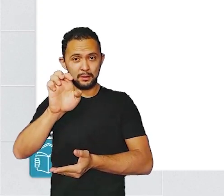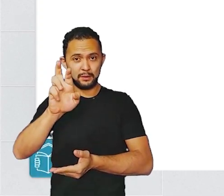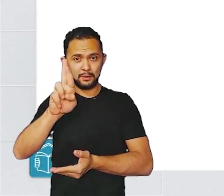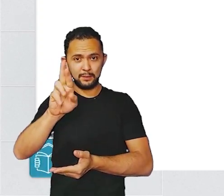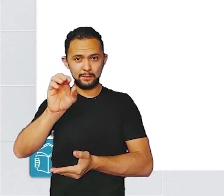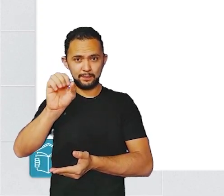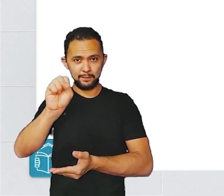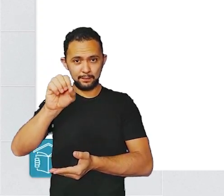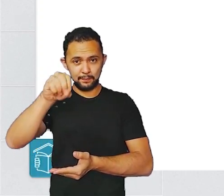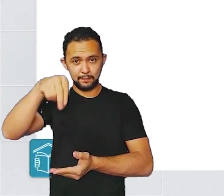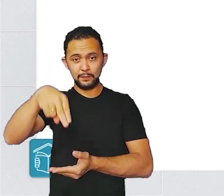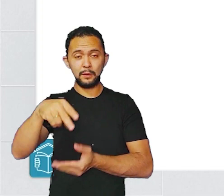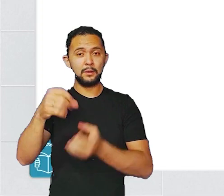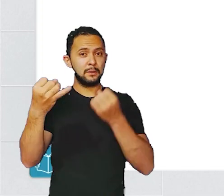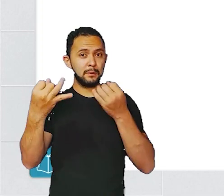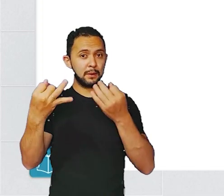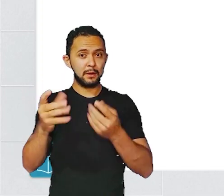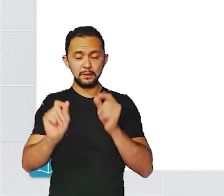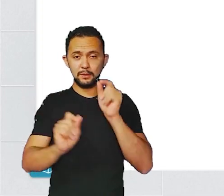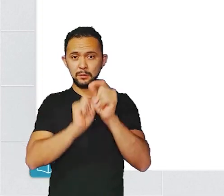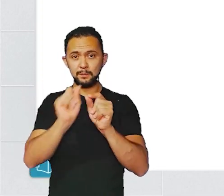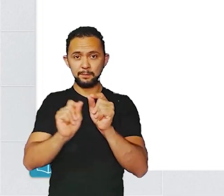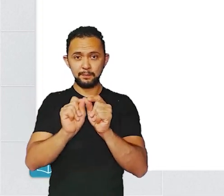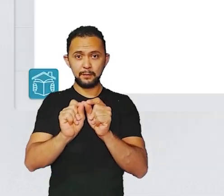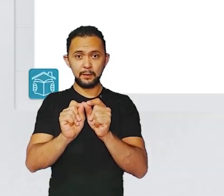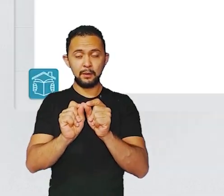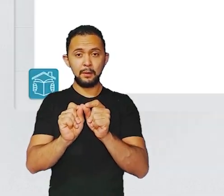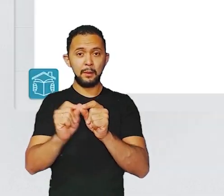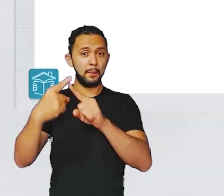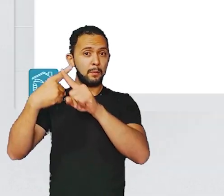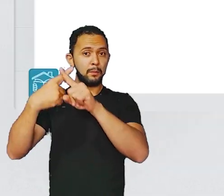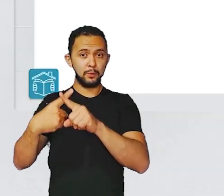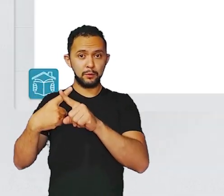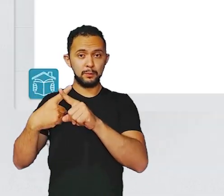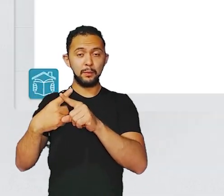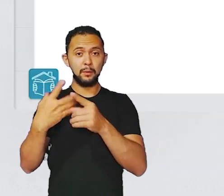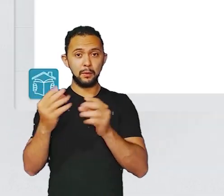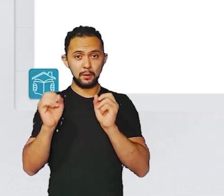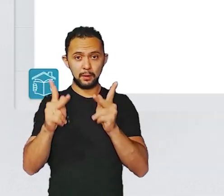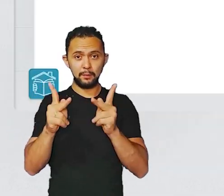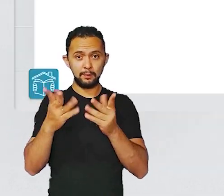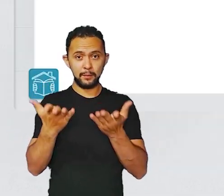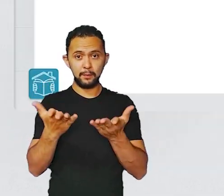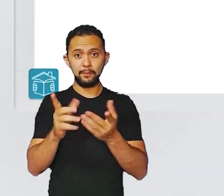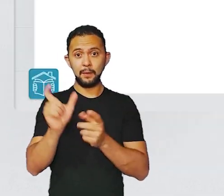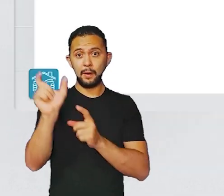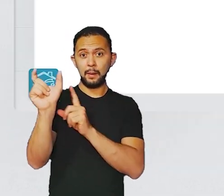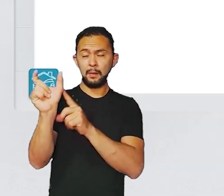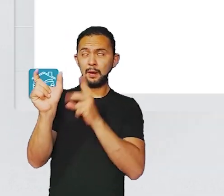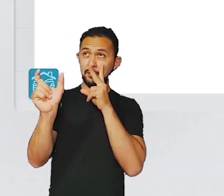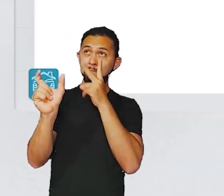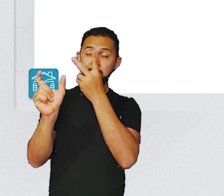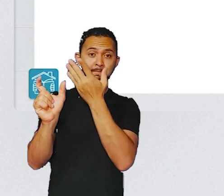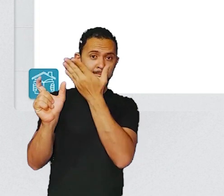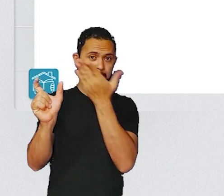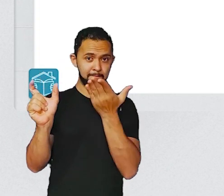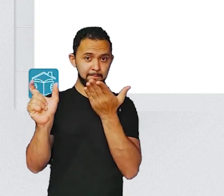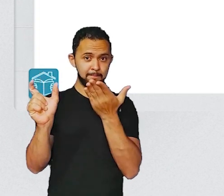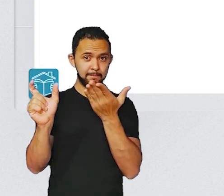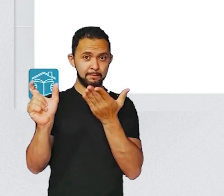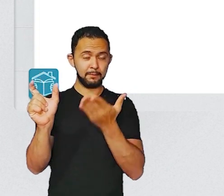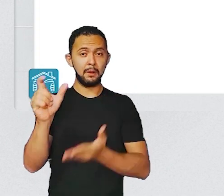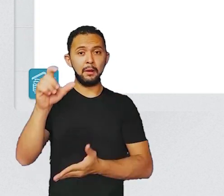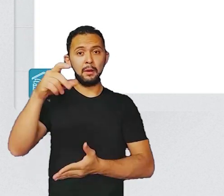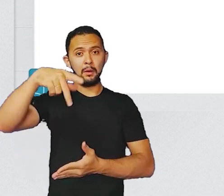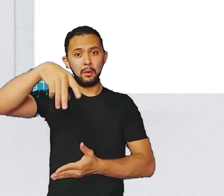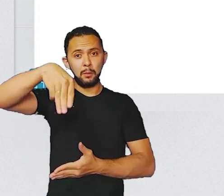viram, né? Nós vamos falar primeiro sobre os múltiplos, beleza? Agora, simplesmente, quando você olha